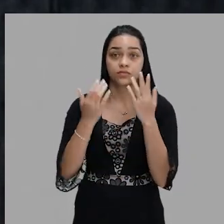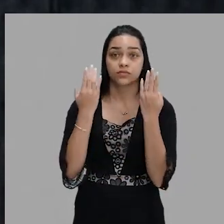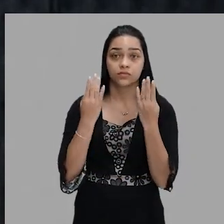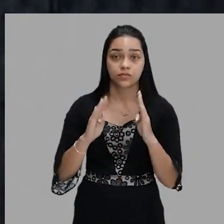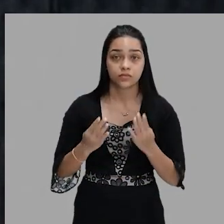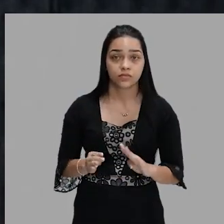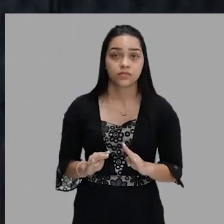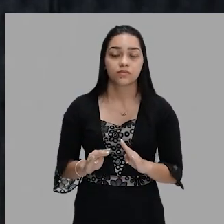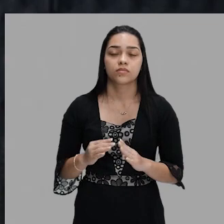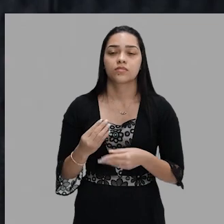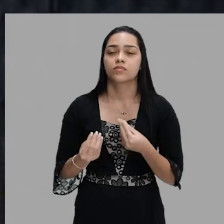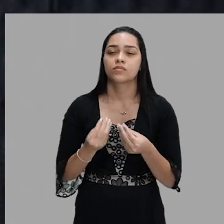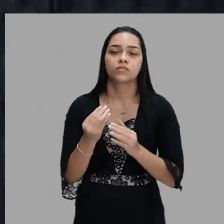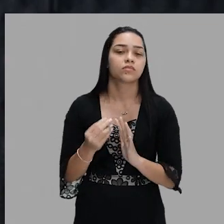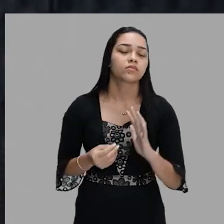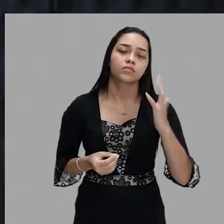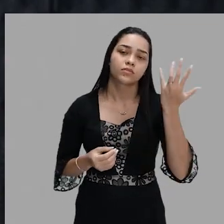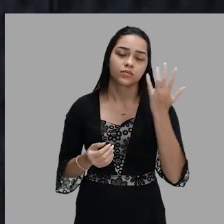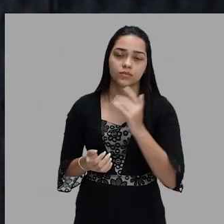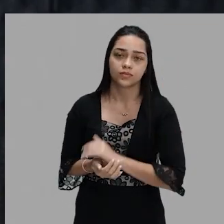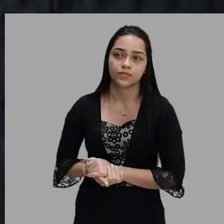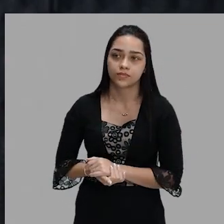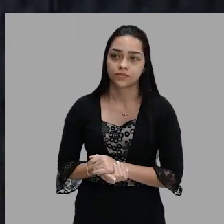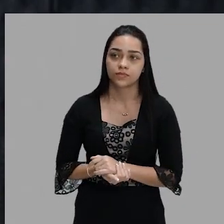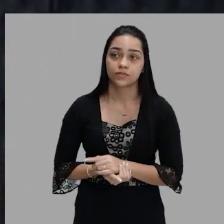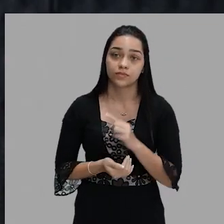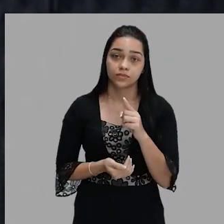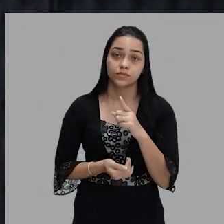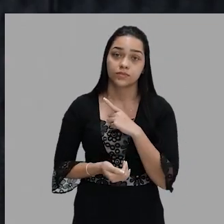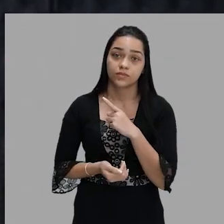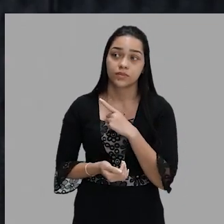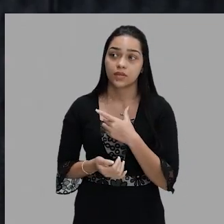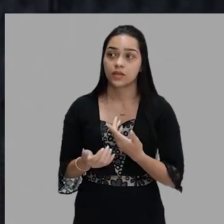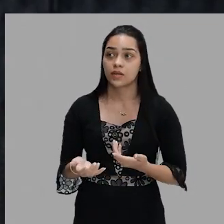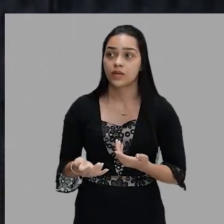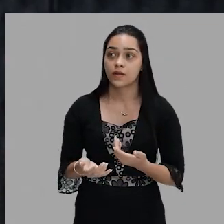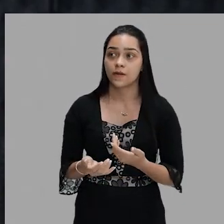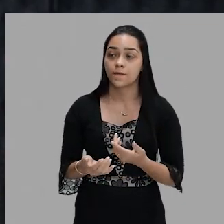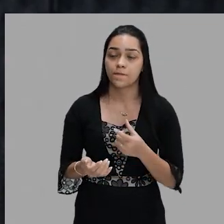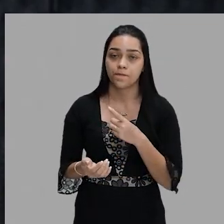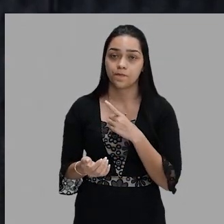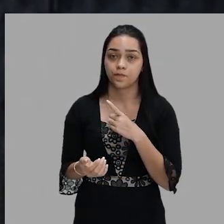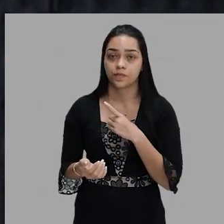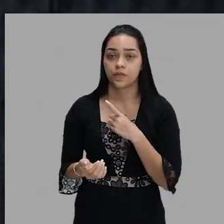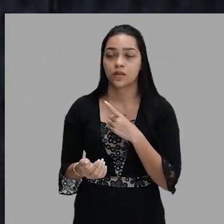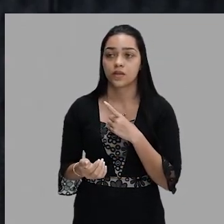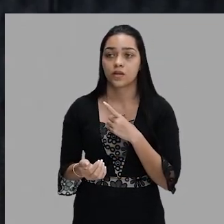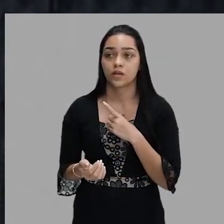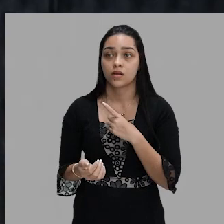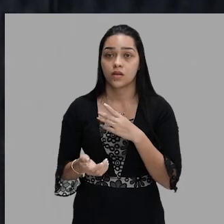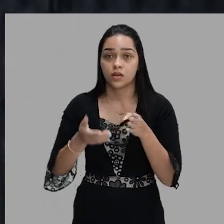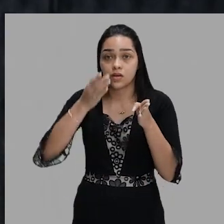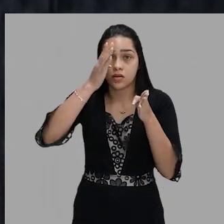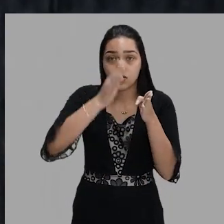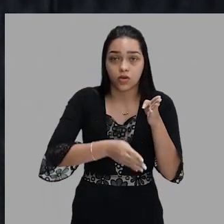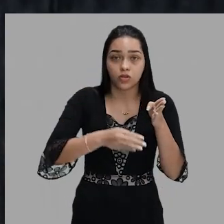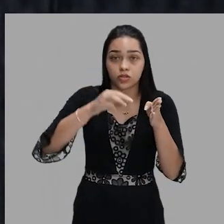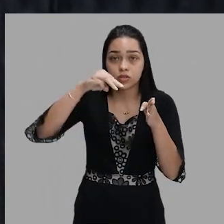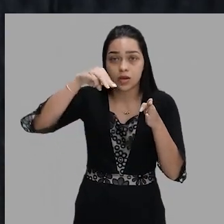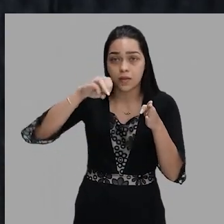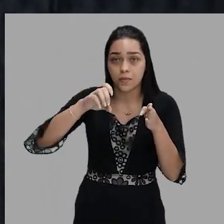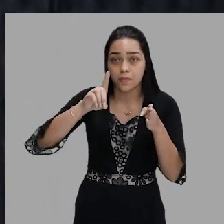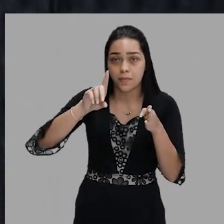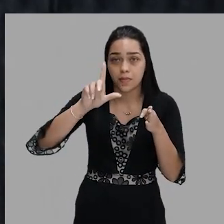analisar de que é feito um nervo. Você tem aqui, ó, isso aqui é um pedaço, é um corte da medula